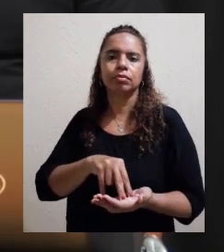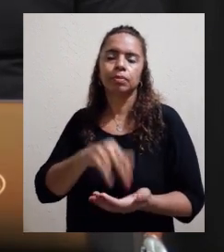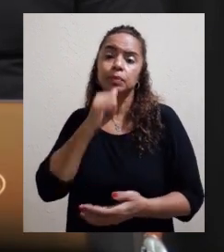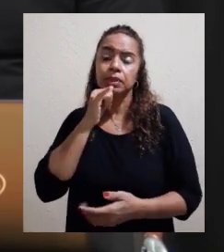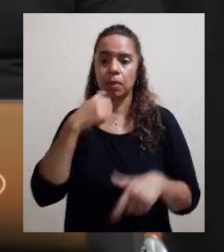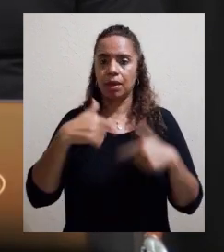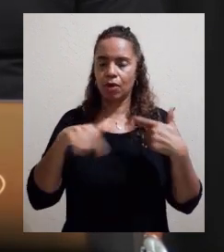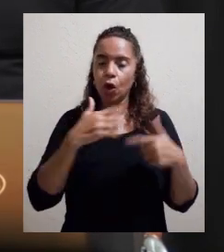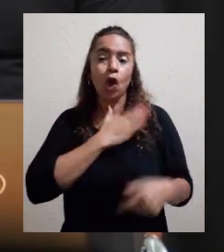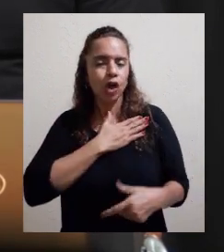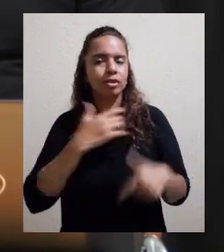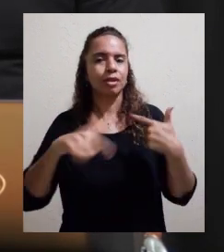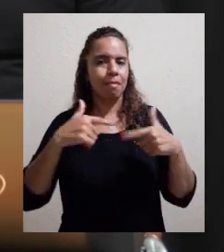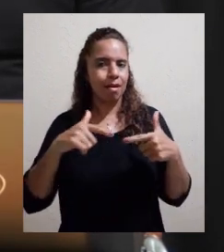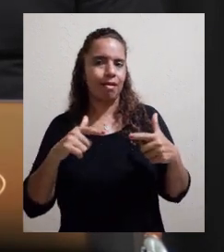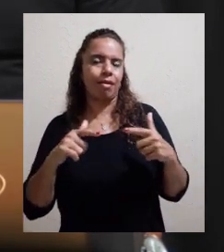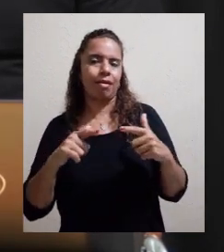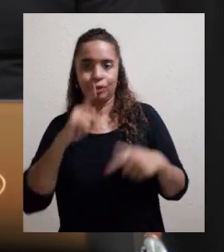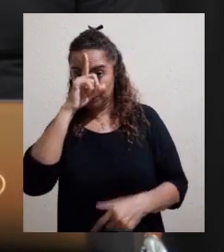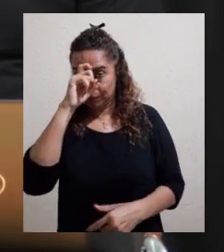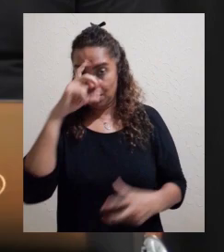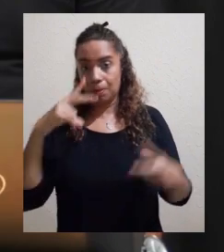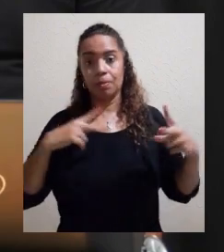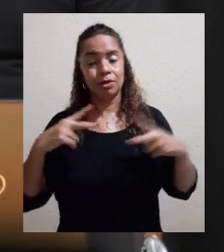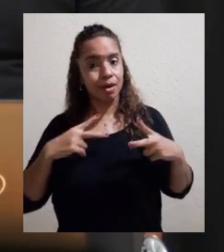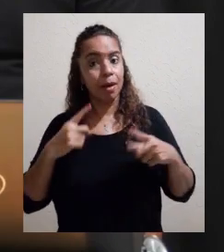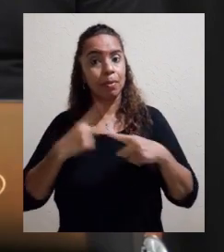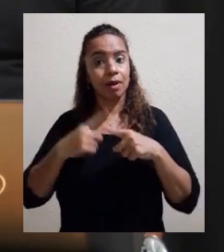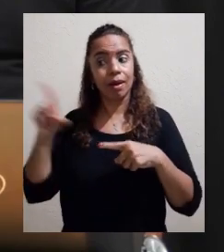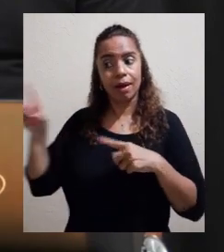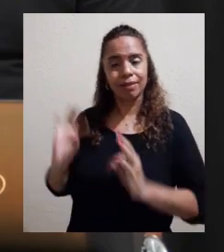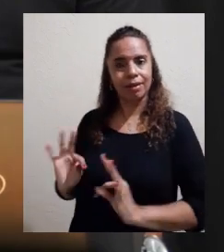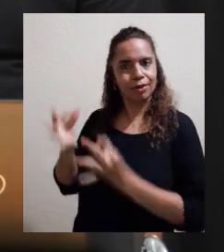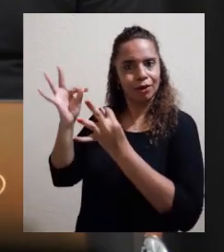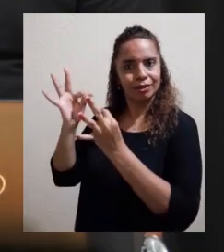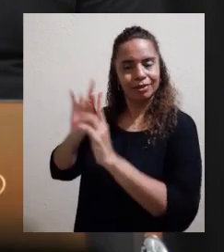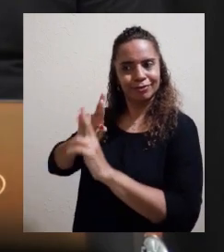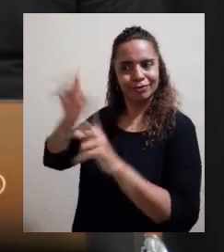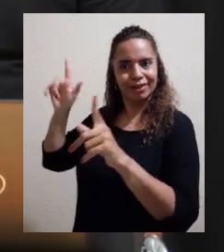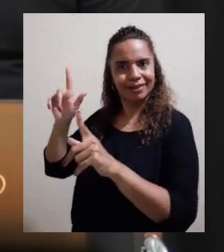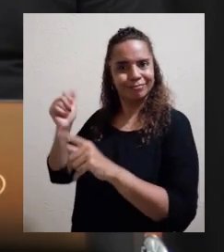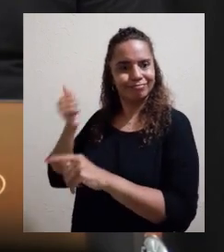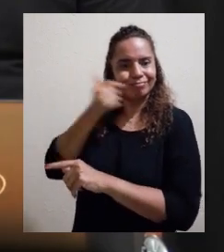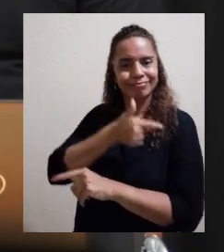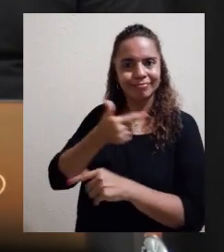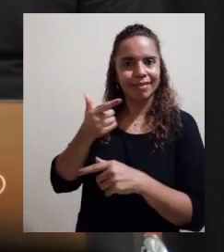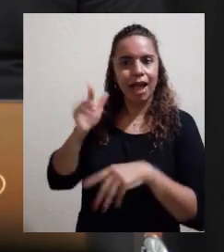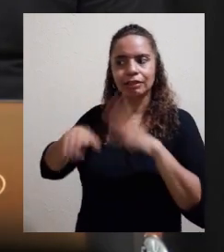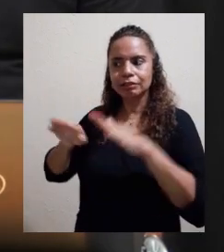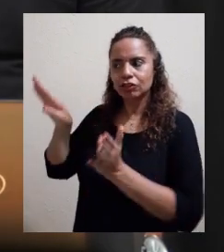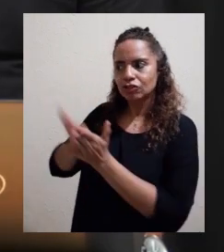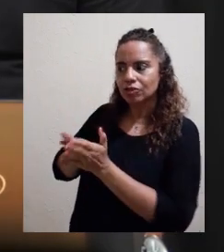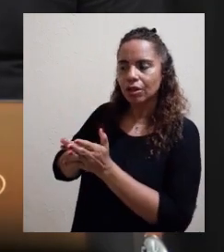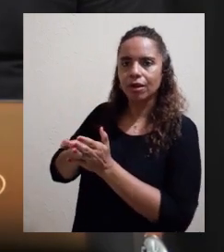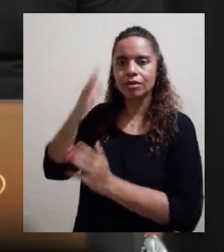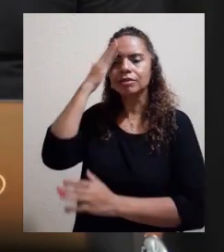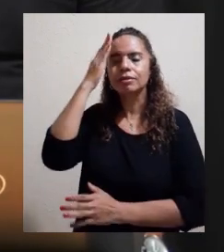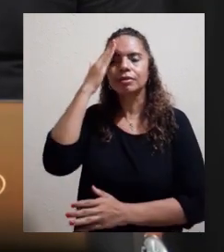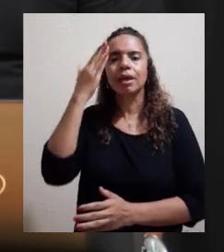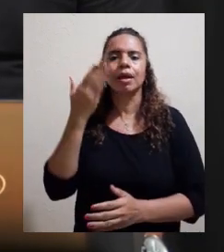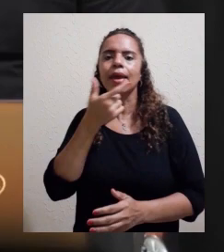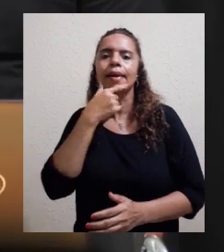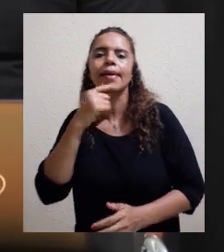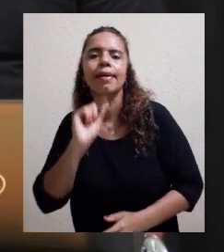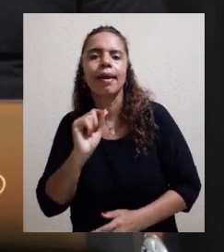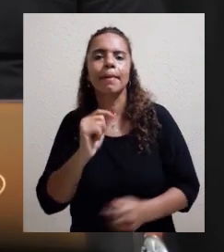serviço privado, que eu consigo ver as tecnologias que eu poderia estar usando no sistema público de saúde, que eventualmente quando elas chegam, eu já sei exatamente quem